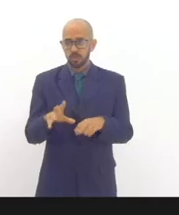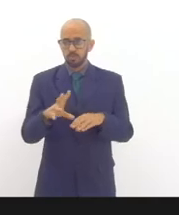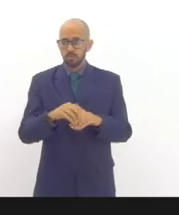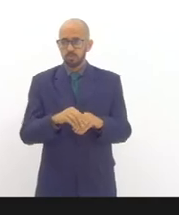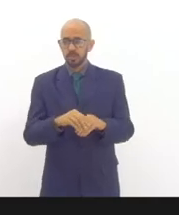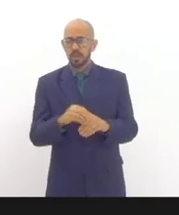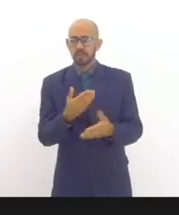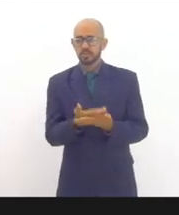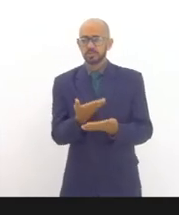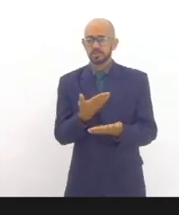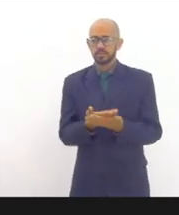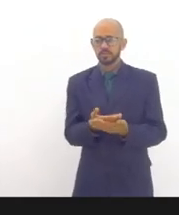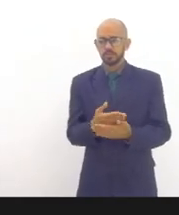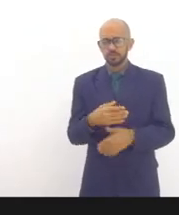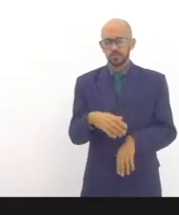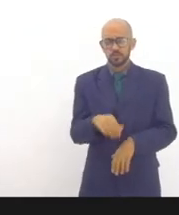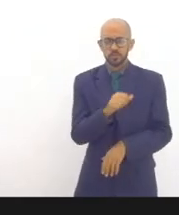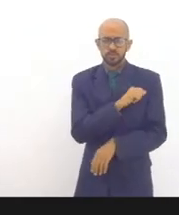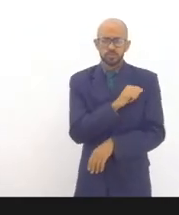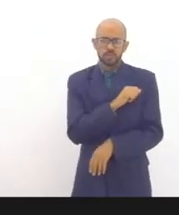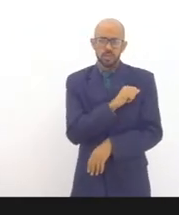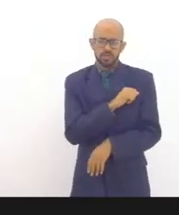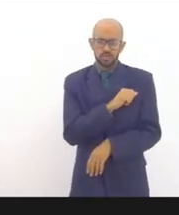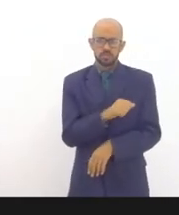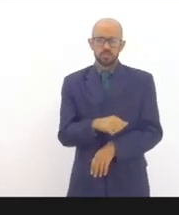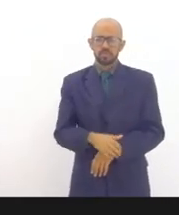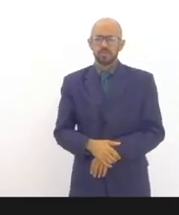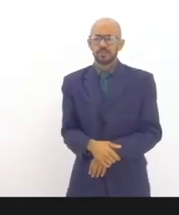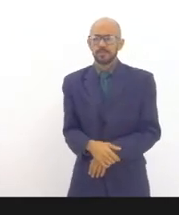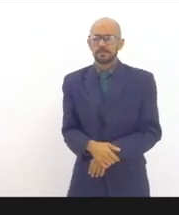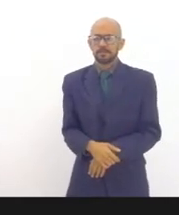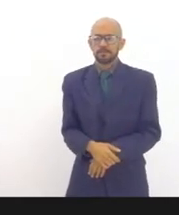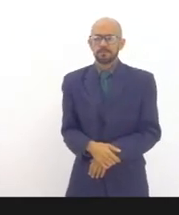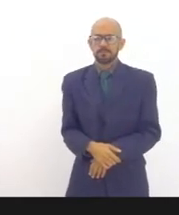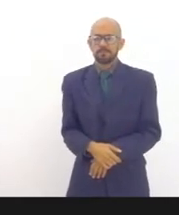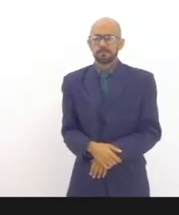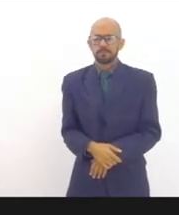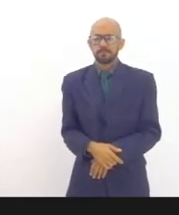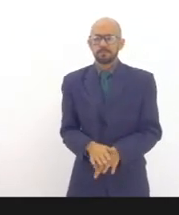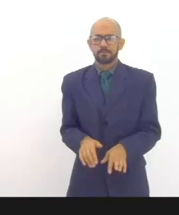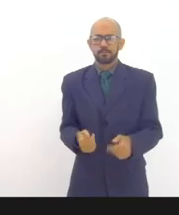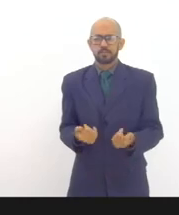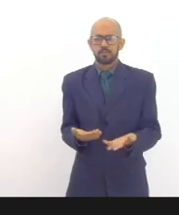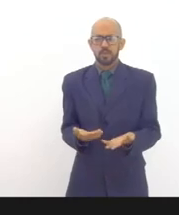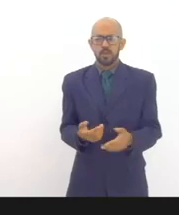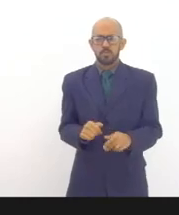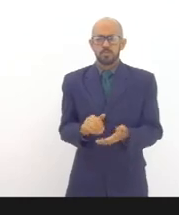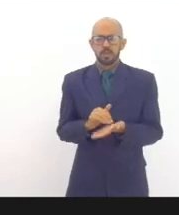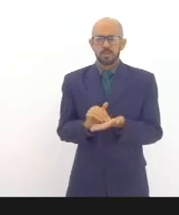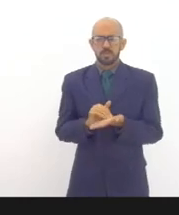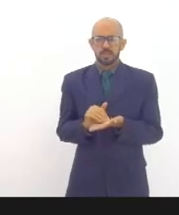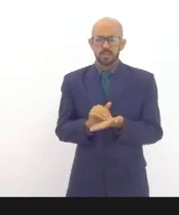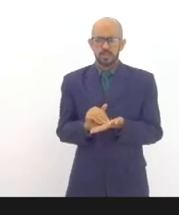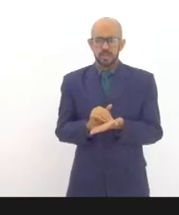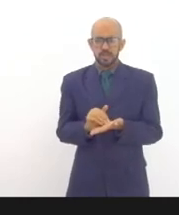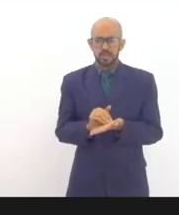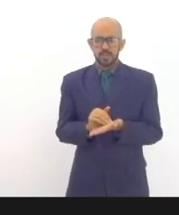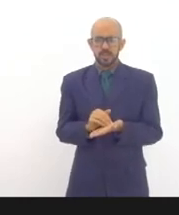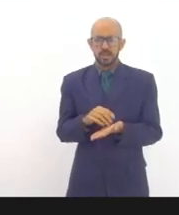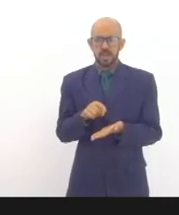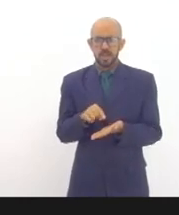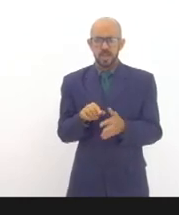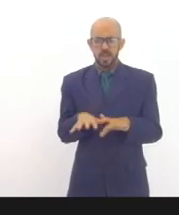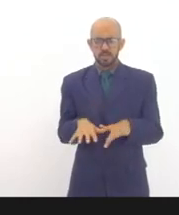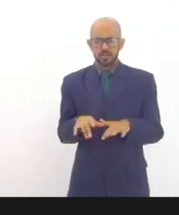escola, a aprendizagem dos alunos de forma mais significativa, certo? Bom, então por parte da secretaria, mais ou menos, era